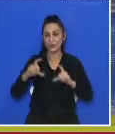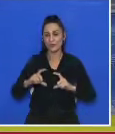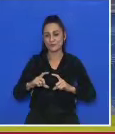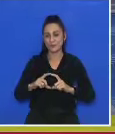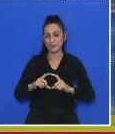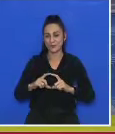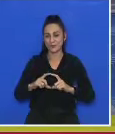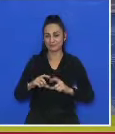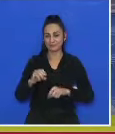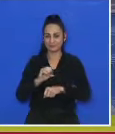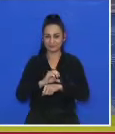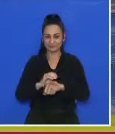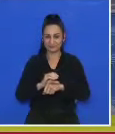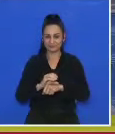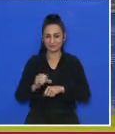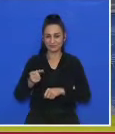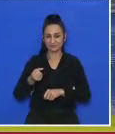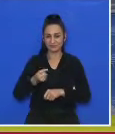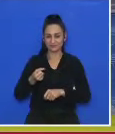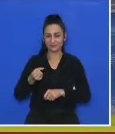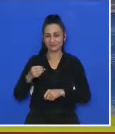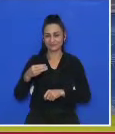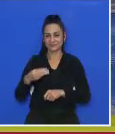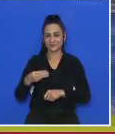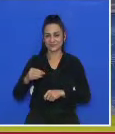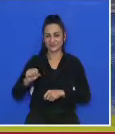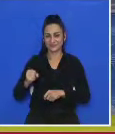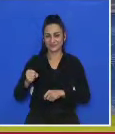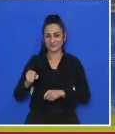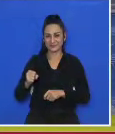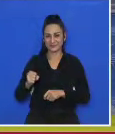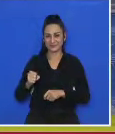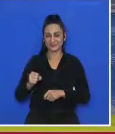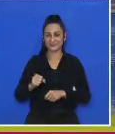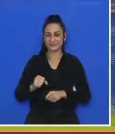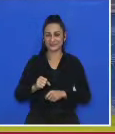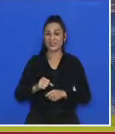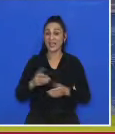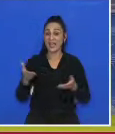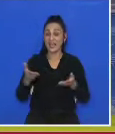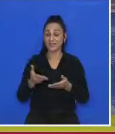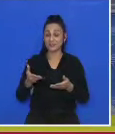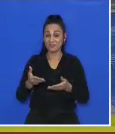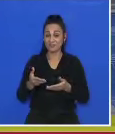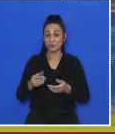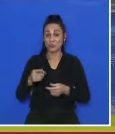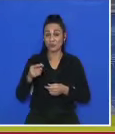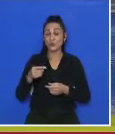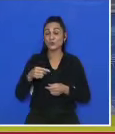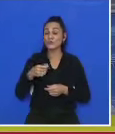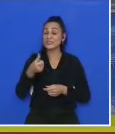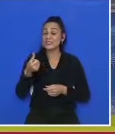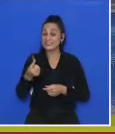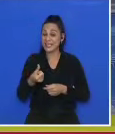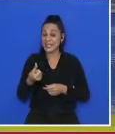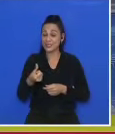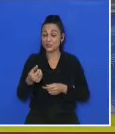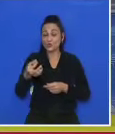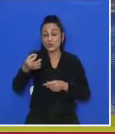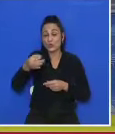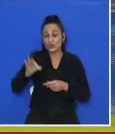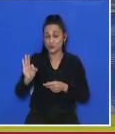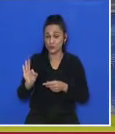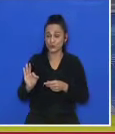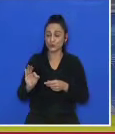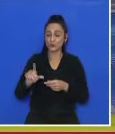Bola cinza, número 38. Cinza, 38. Agora, o sexto e